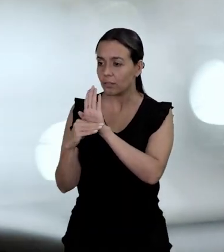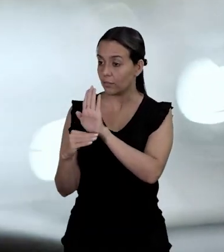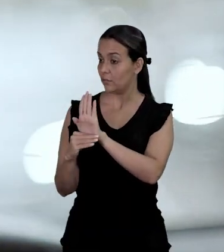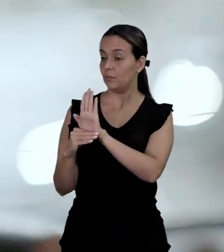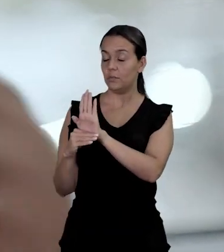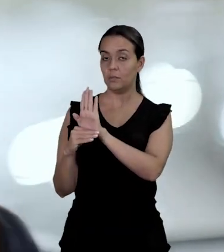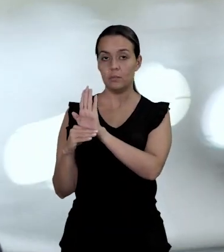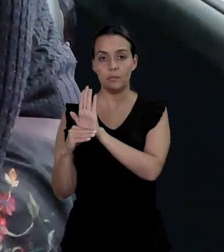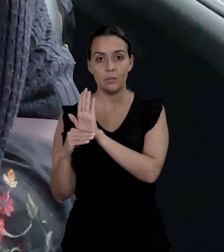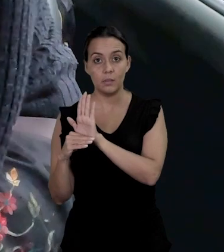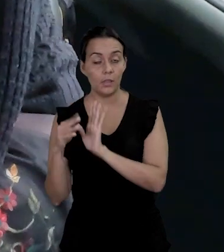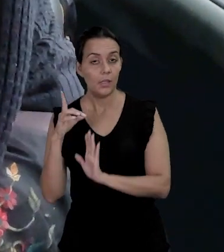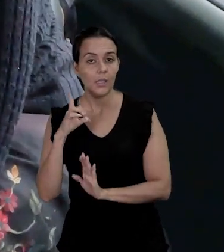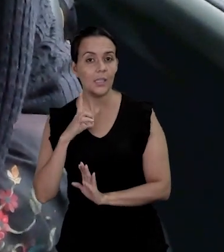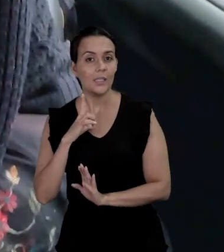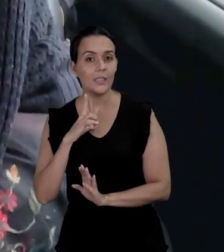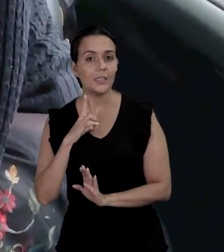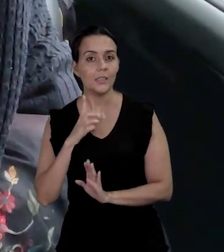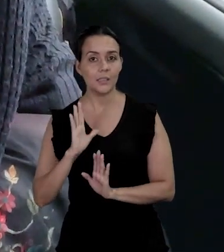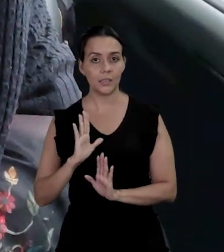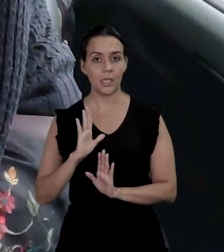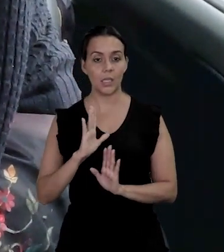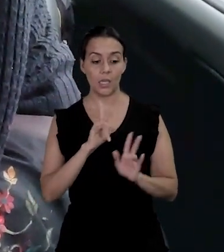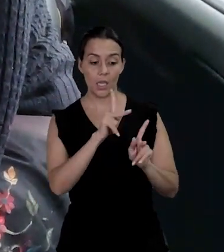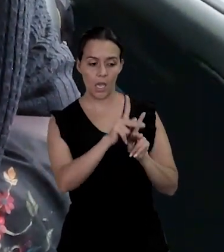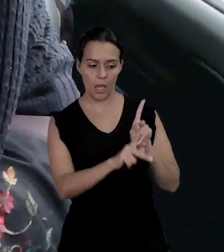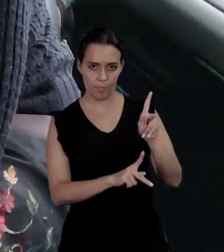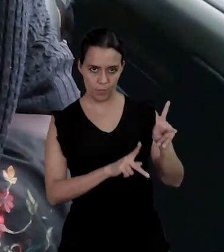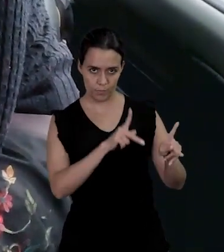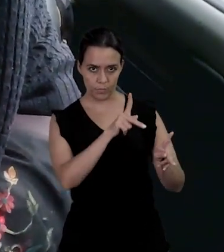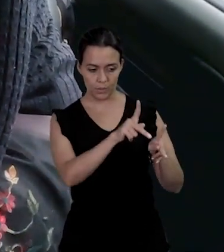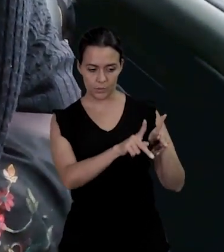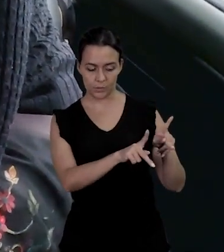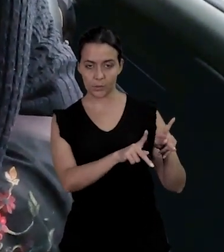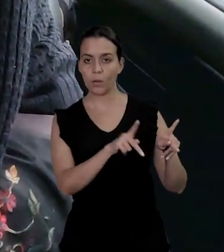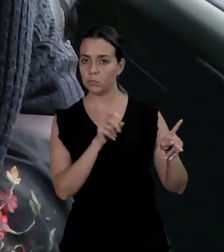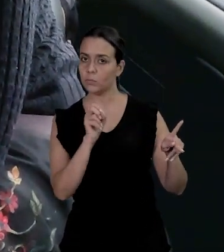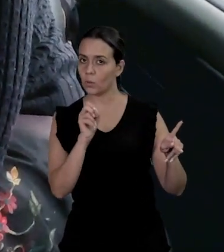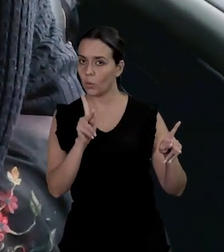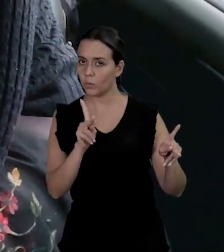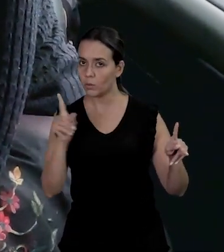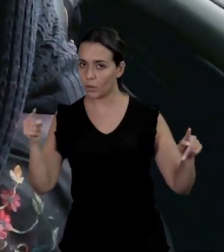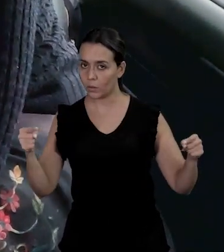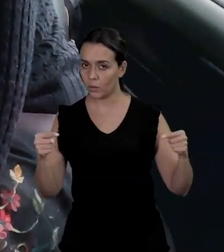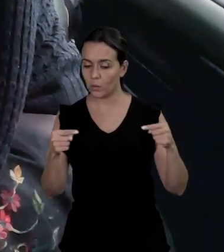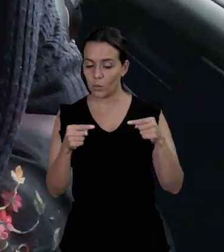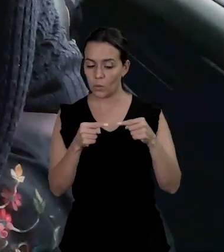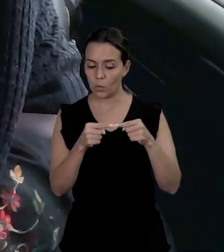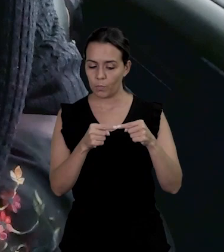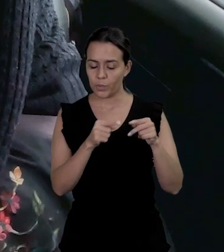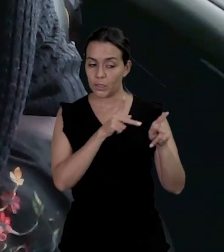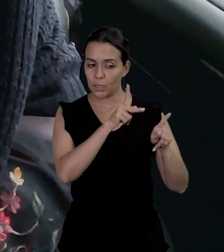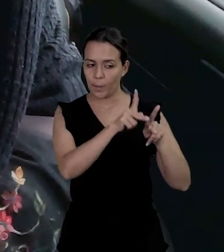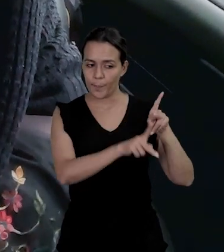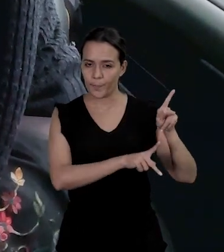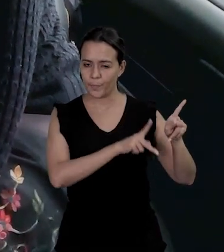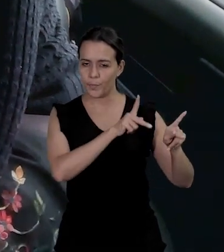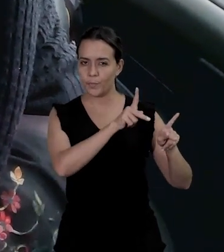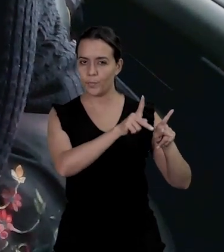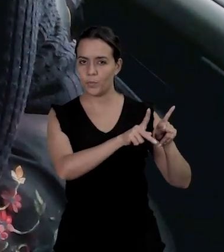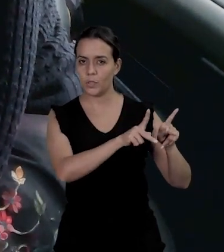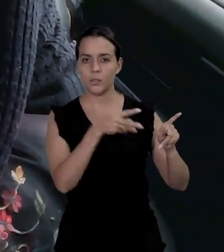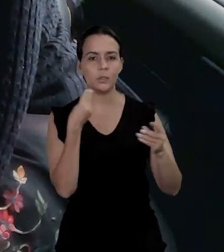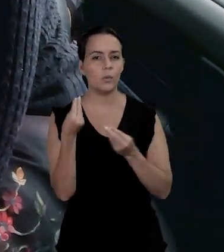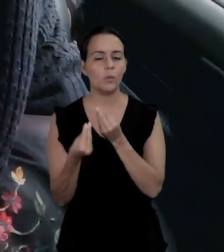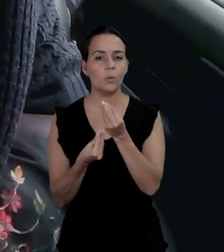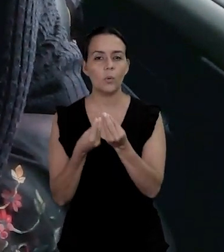estão falando. De uma maneira radical, a gente pode falar que está ligado com a questão populacional, sim.